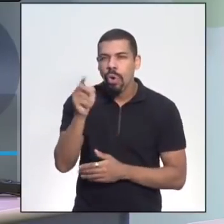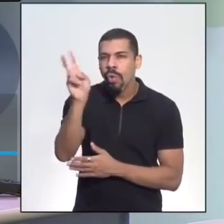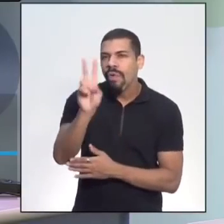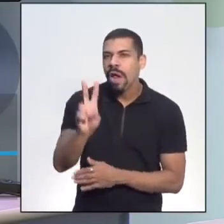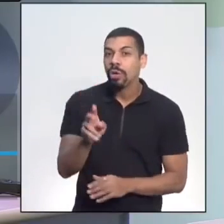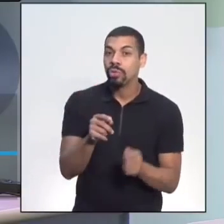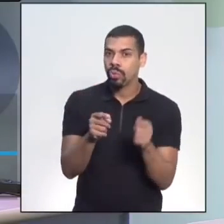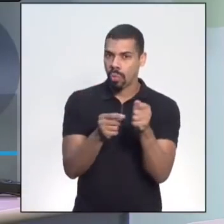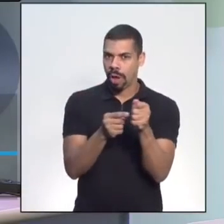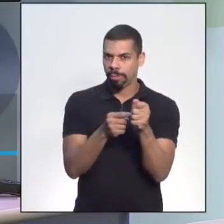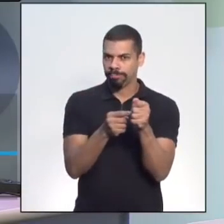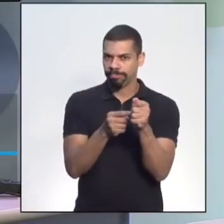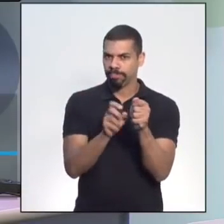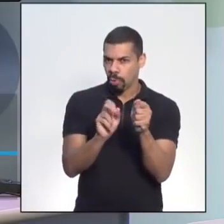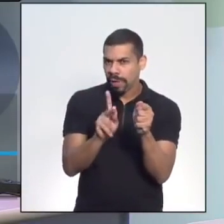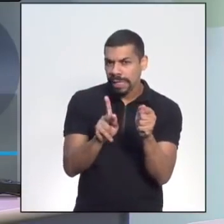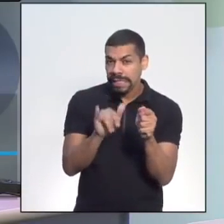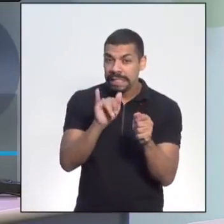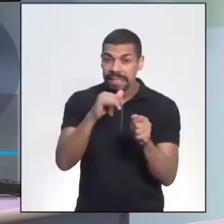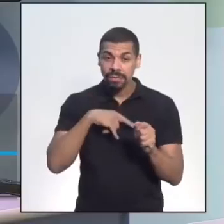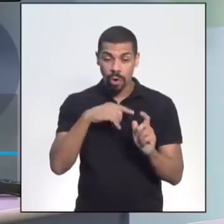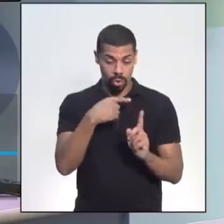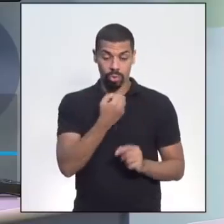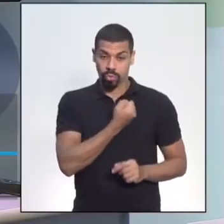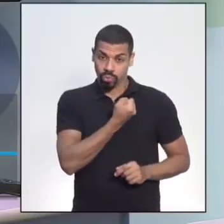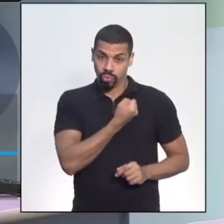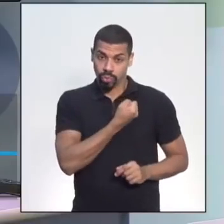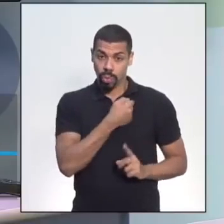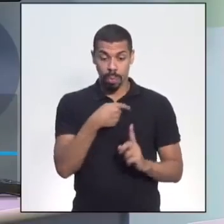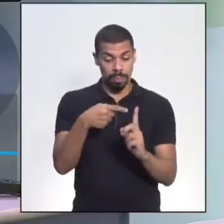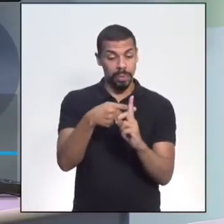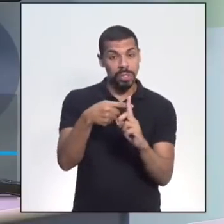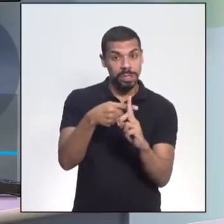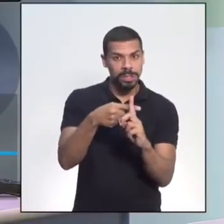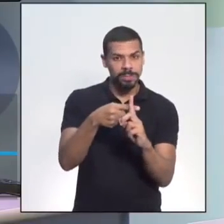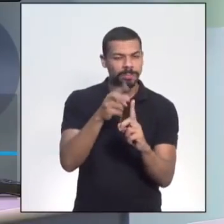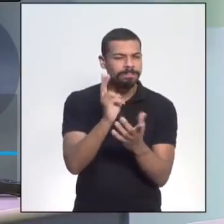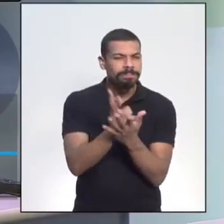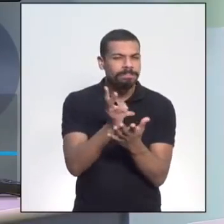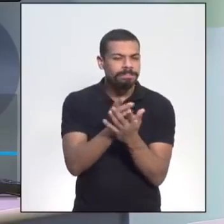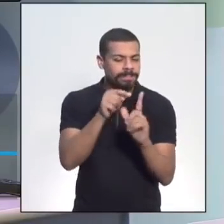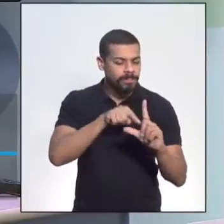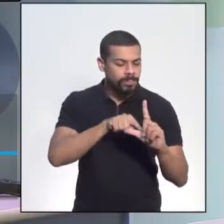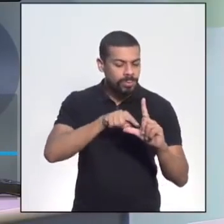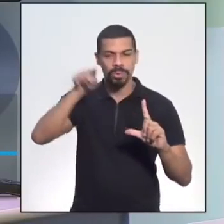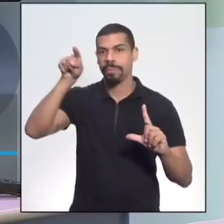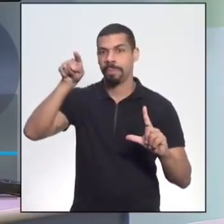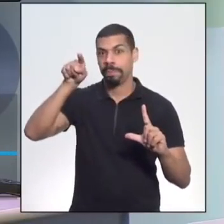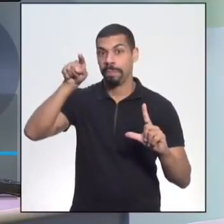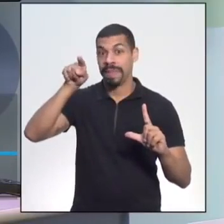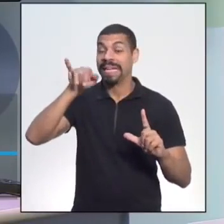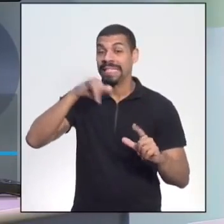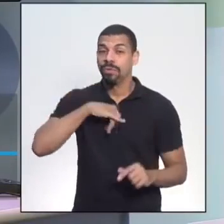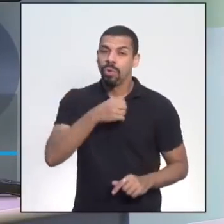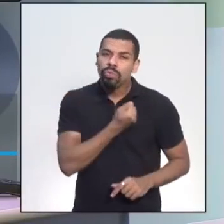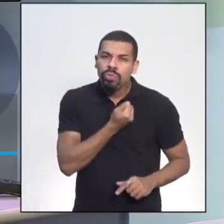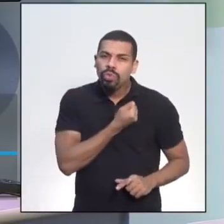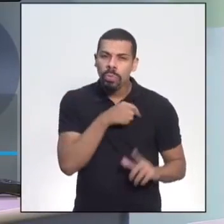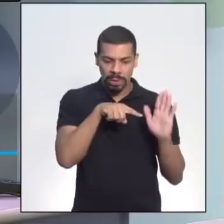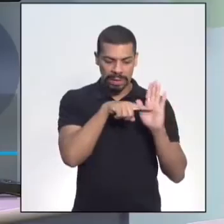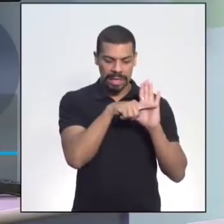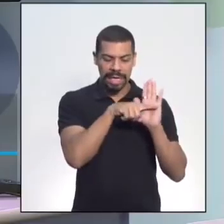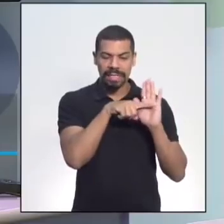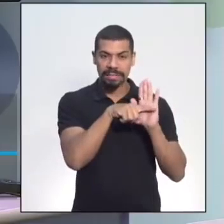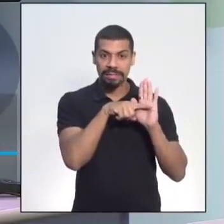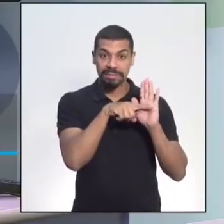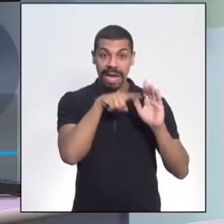na frente do x. Se ele for um número positivo, a minha função é crescente. Se ele for um número negativo,